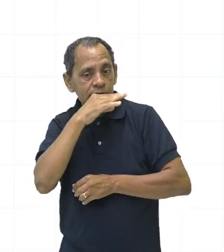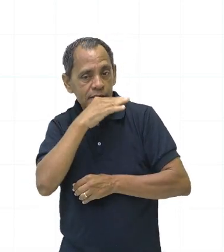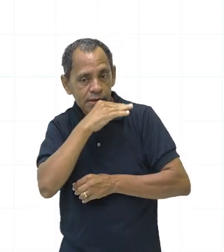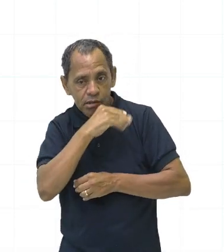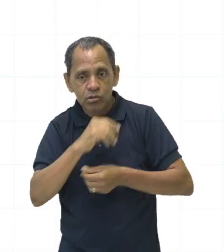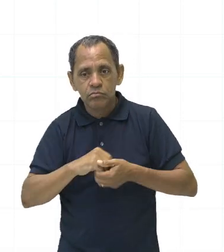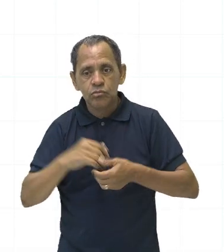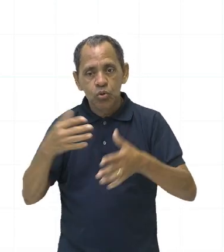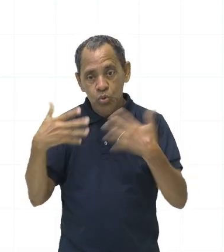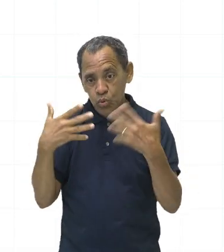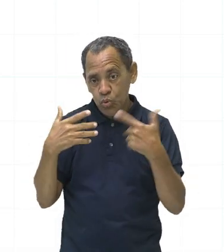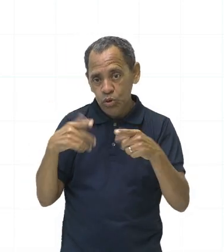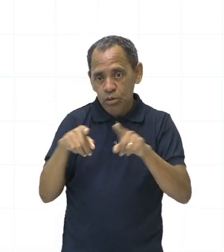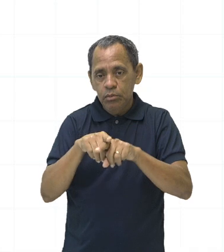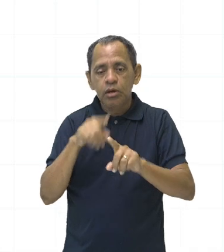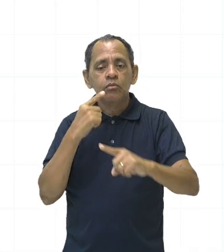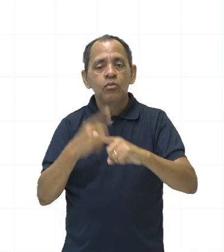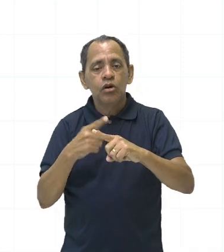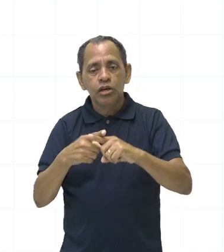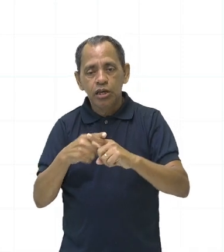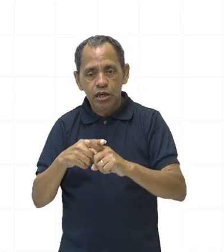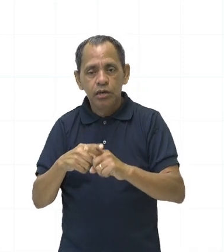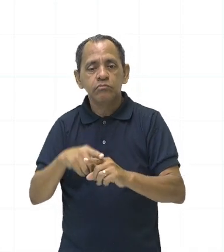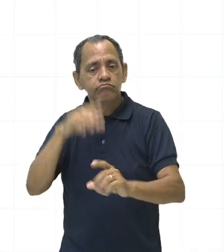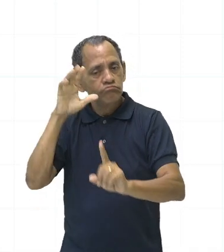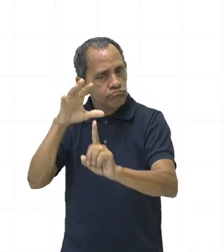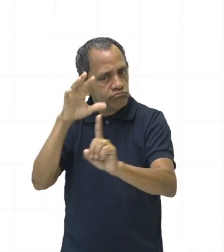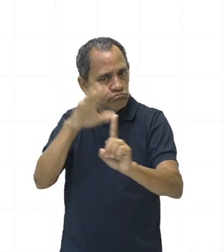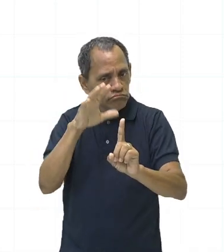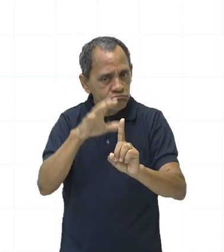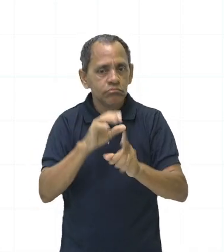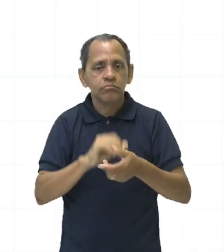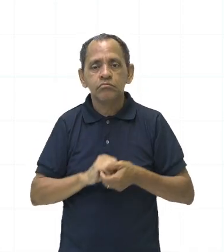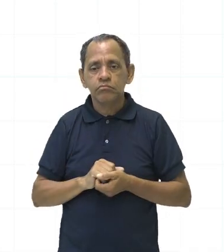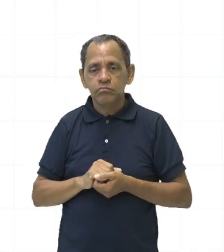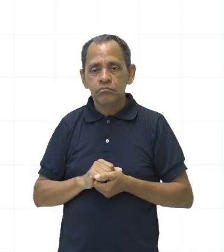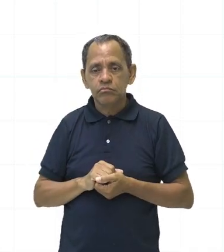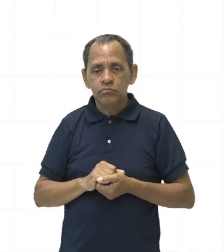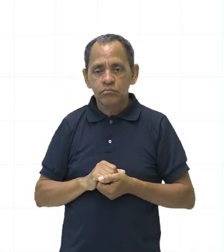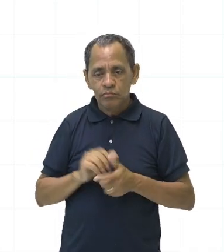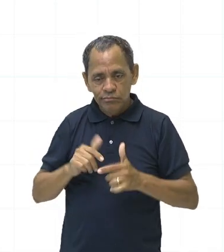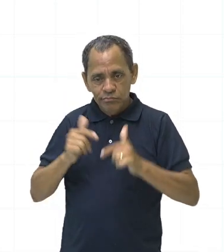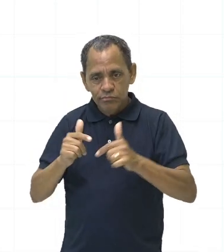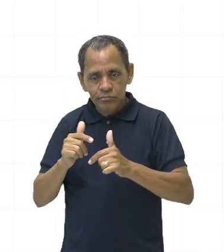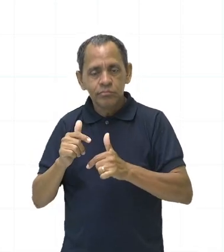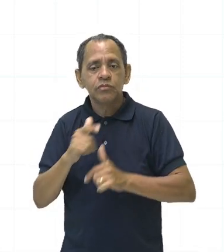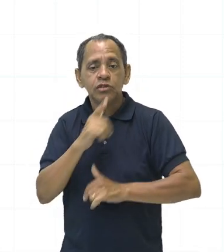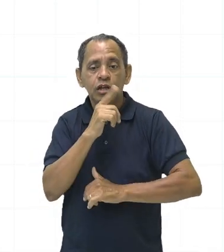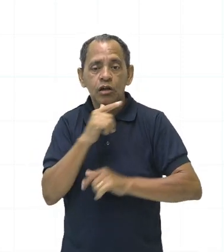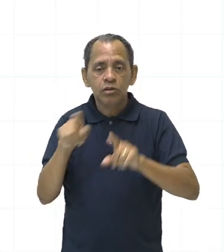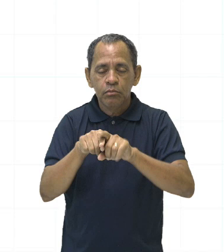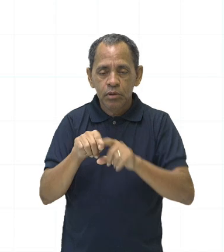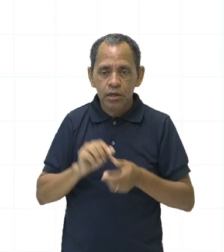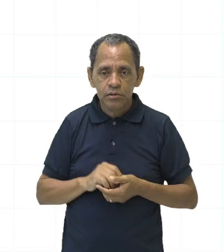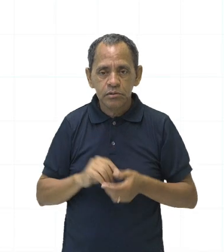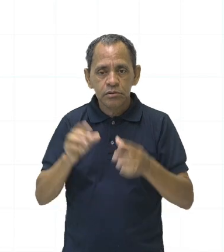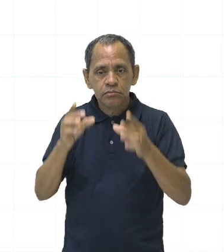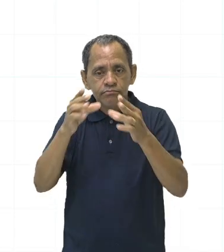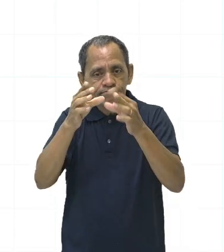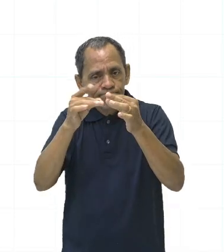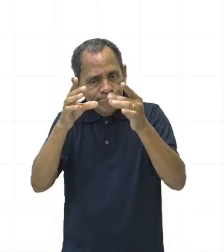porque influi em algumas propriedades da água, como, por exemplo, densidade,